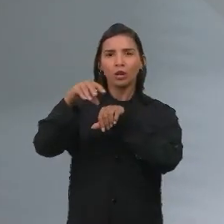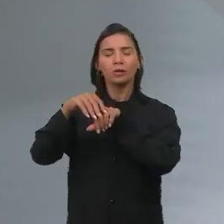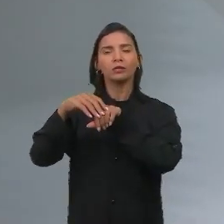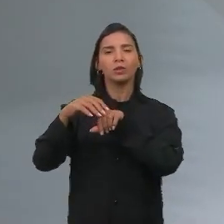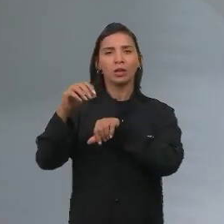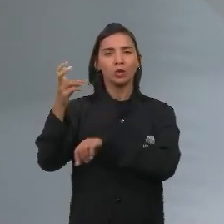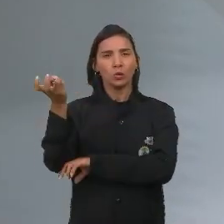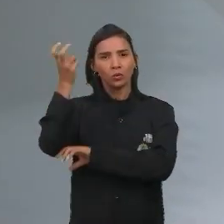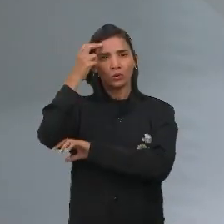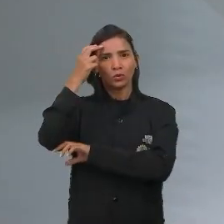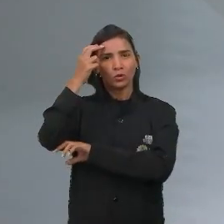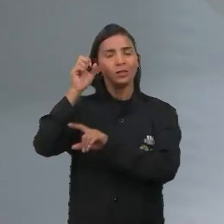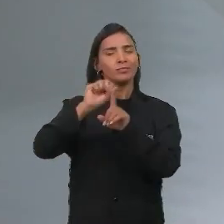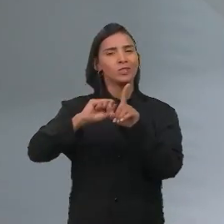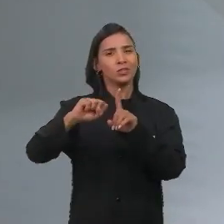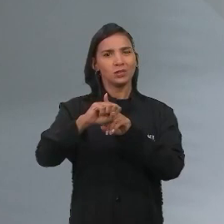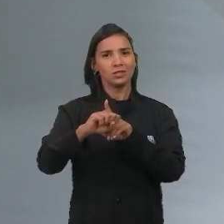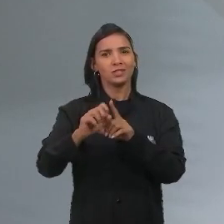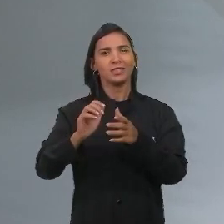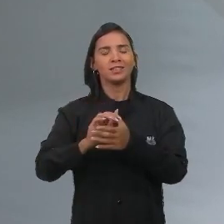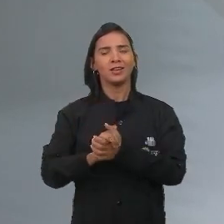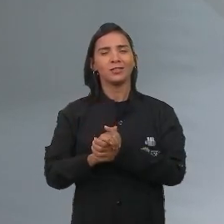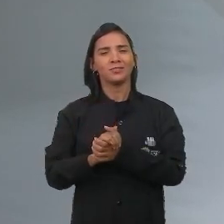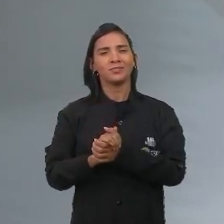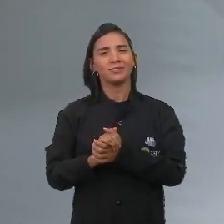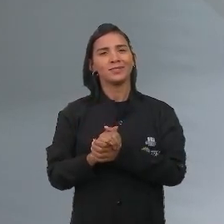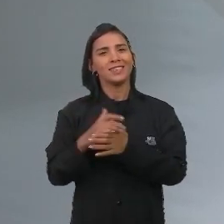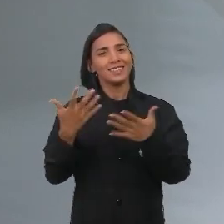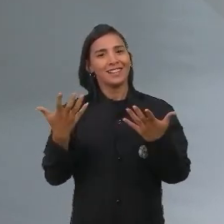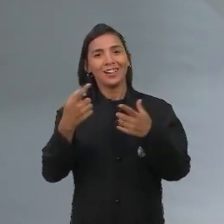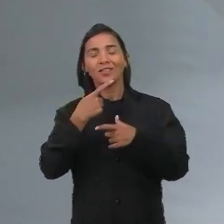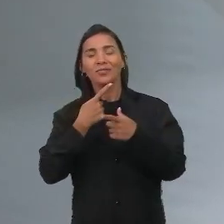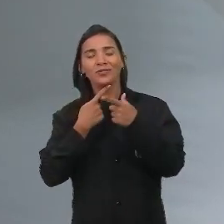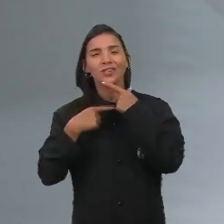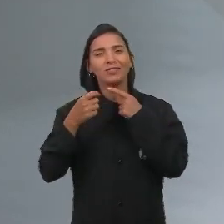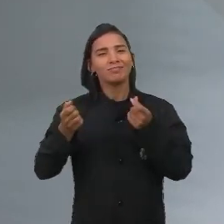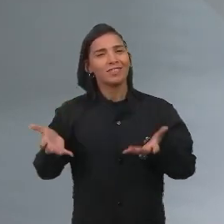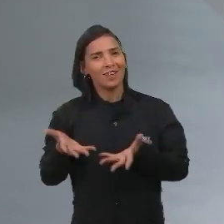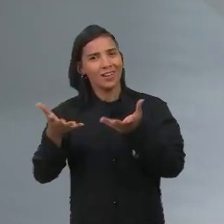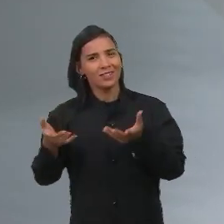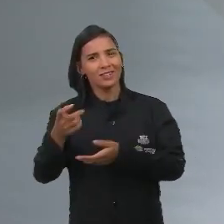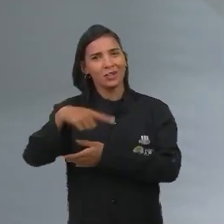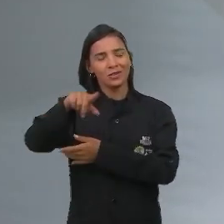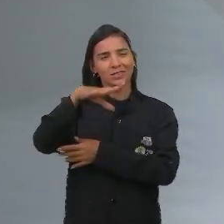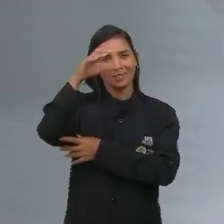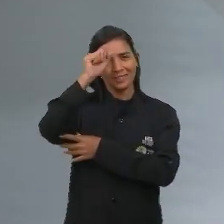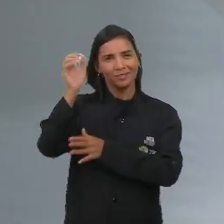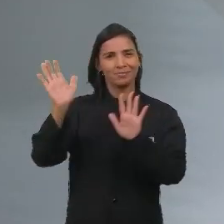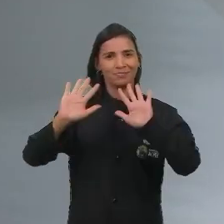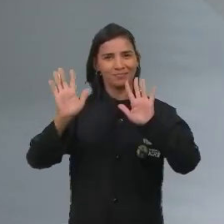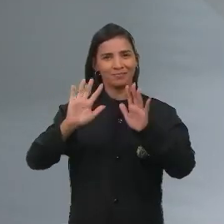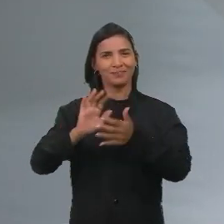e sociedade. Eu espero ter contribuído com seu aprendizado. Um abraço e até a próxima.